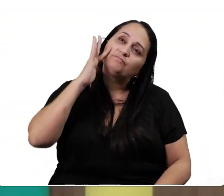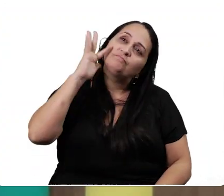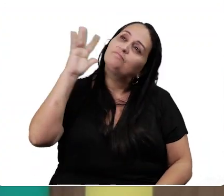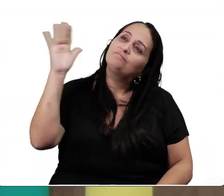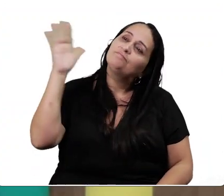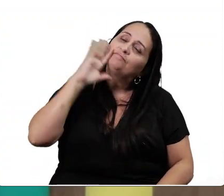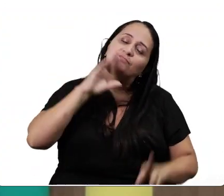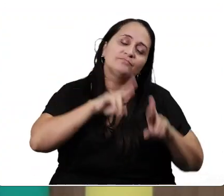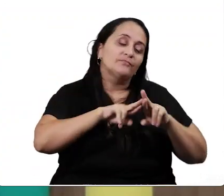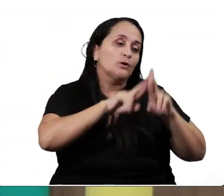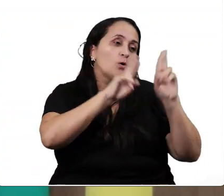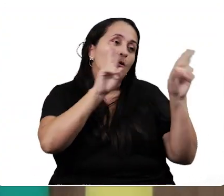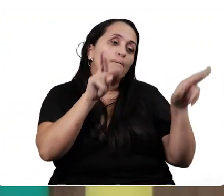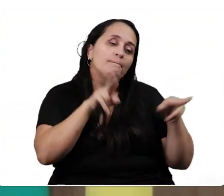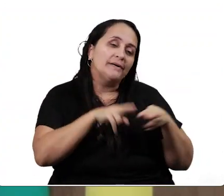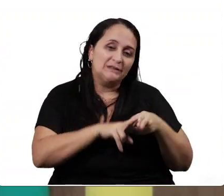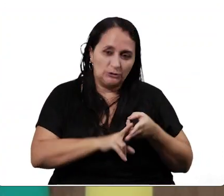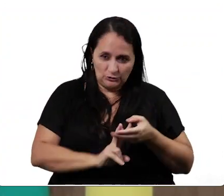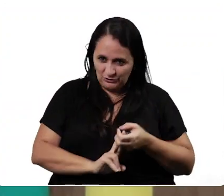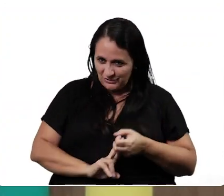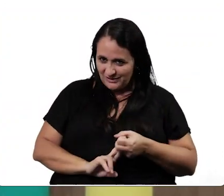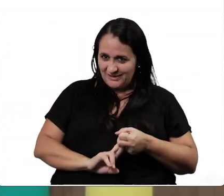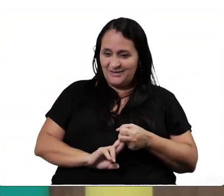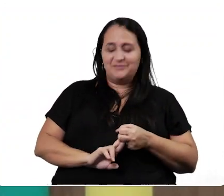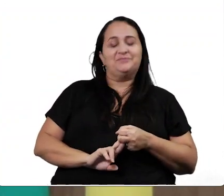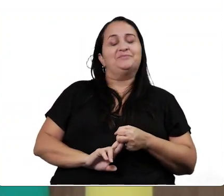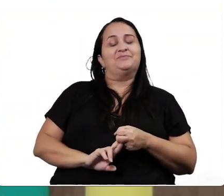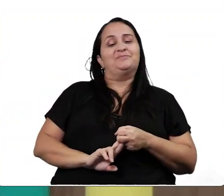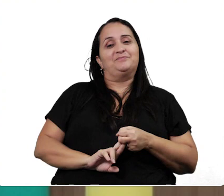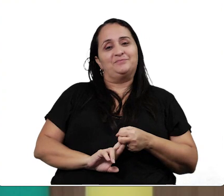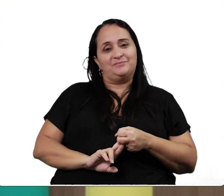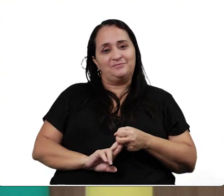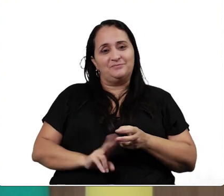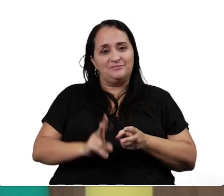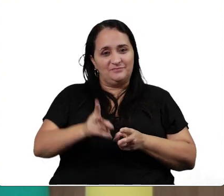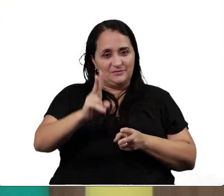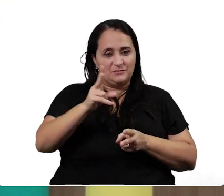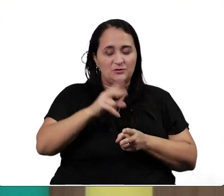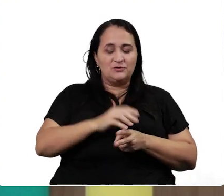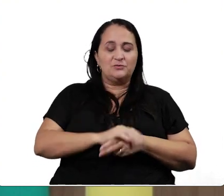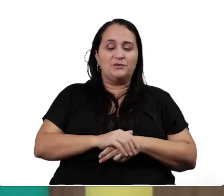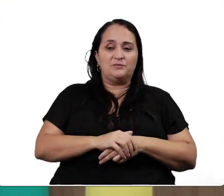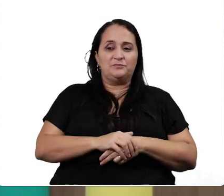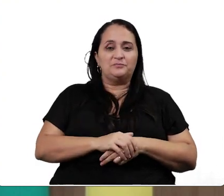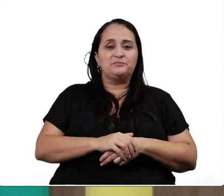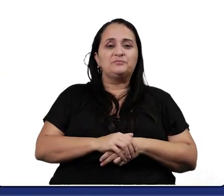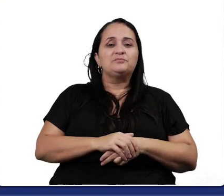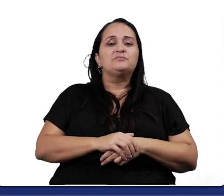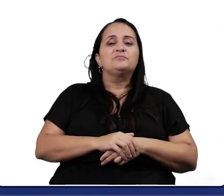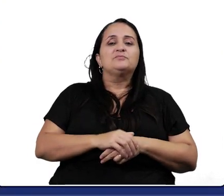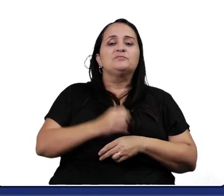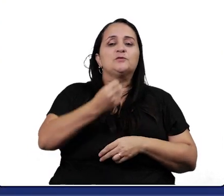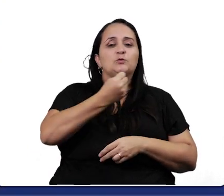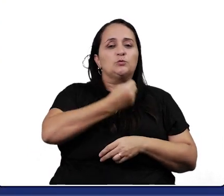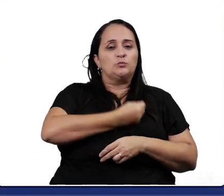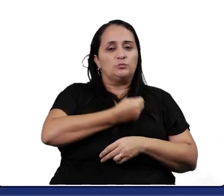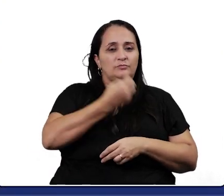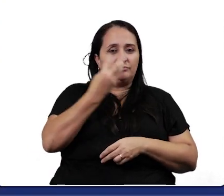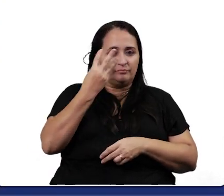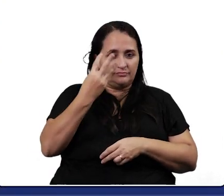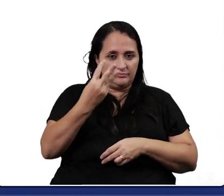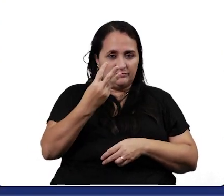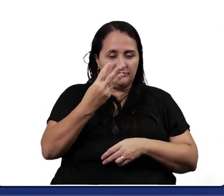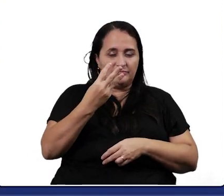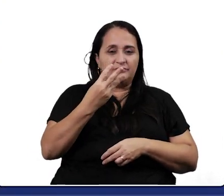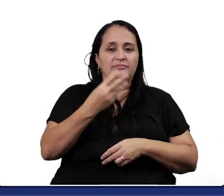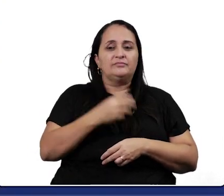Fiquei aqui romântica diante desse exemplo. Mas vamos avançar para a língua portuguesa. Questão número